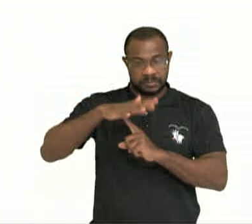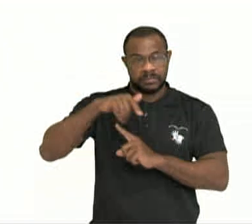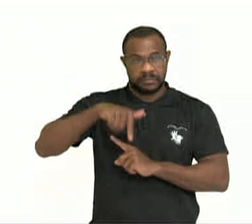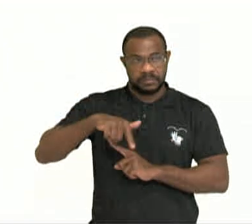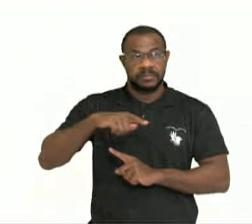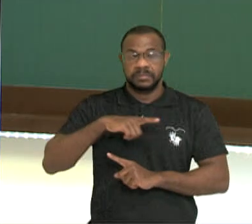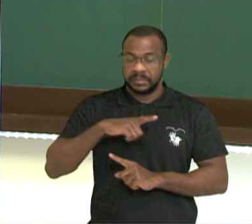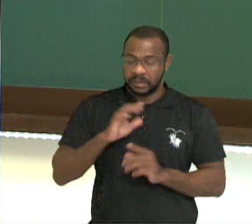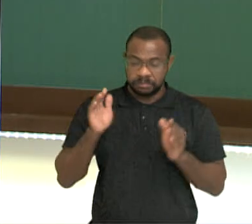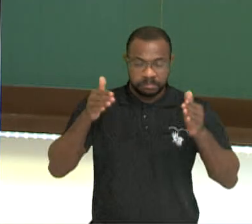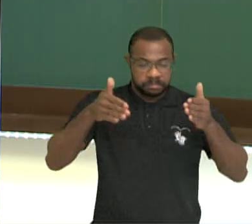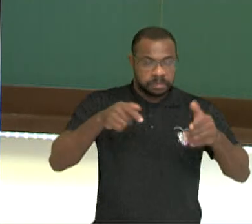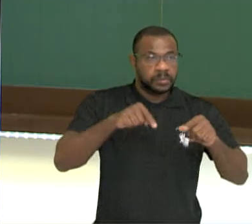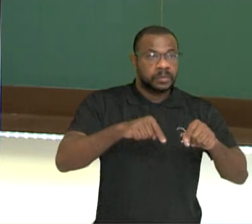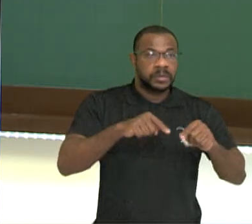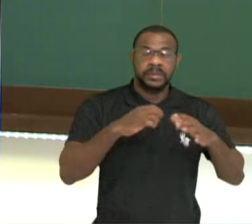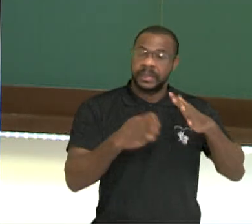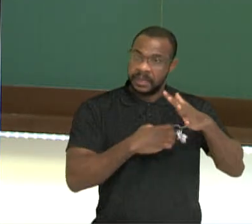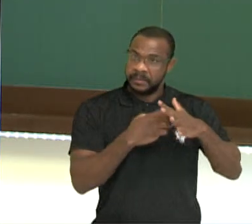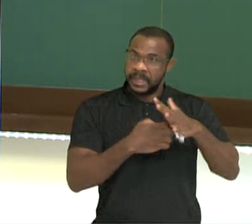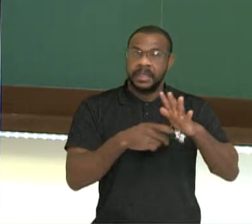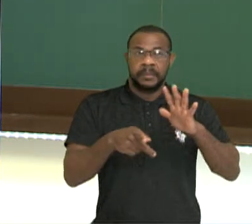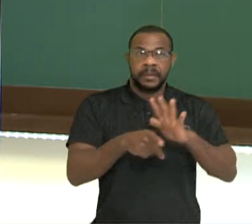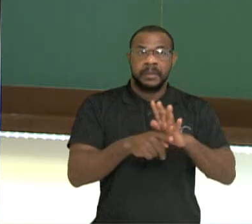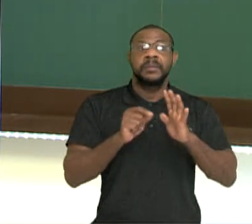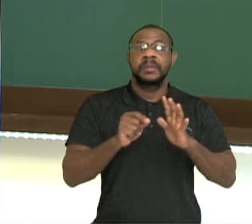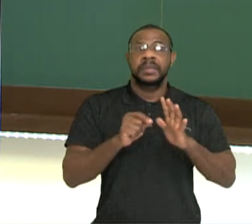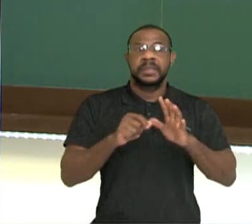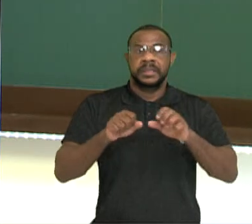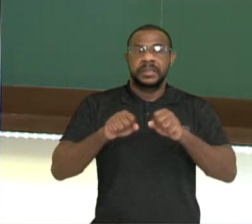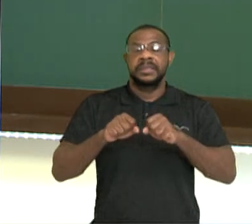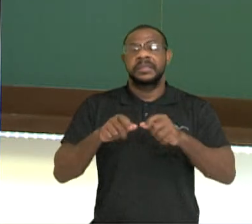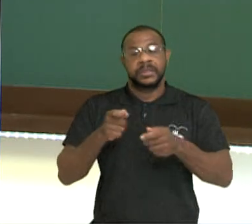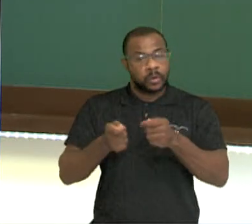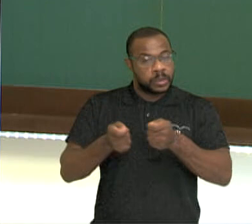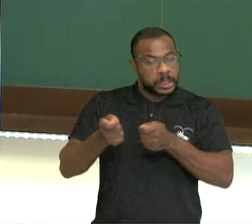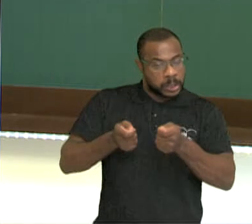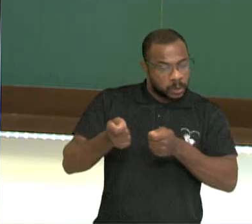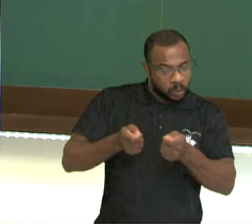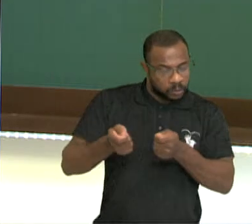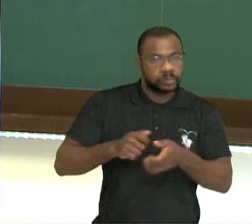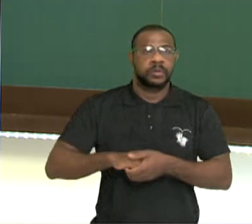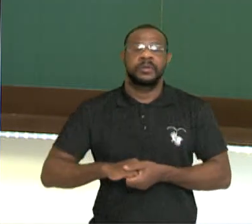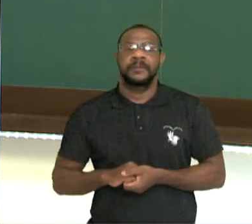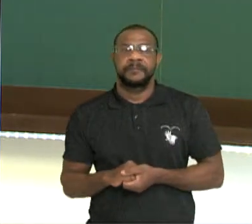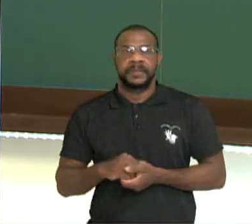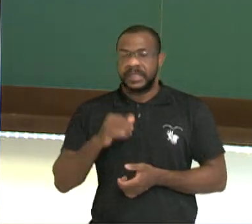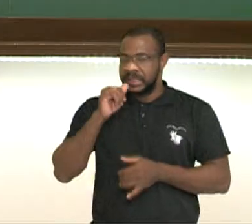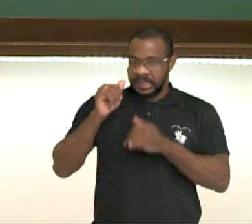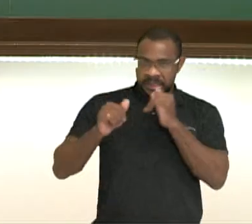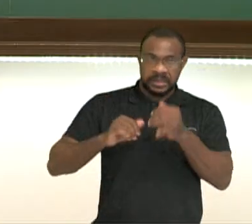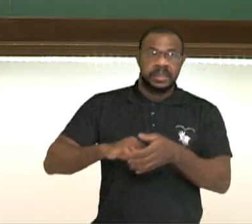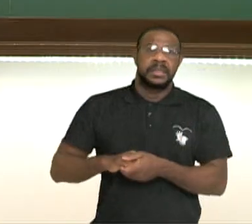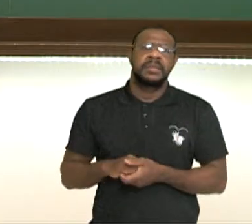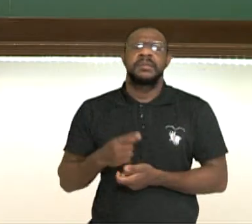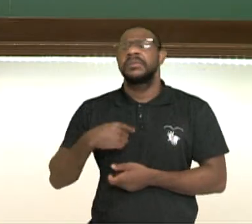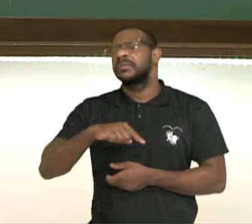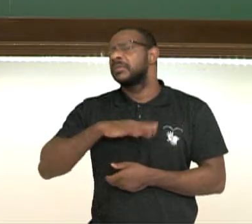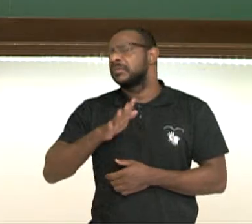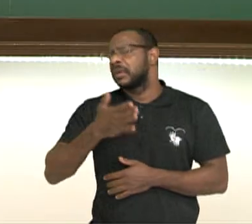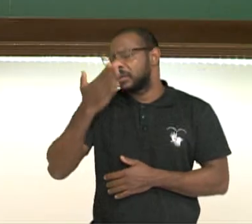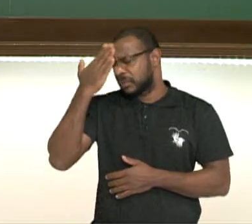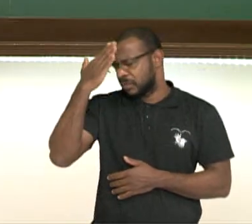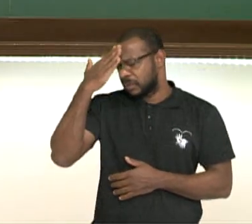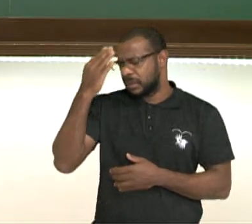está concentrada em uma empresa estatal que faz a gestão desses recursos. E agora que a gente já conhece um pouquinho sobre